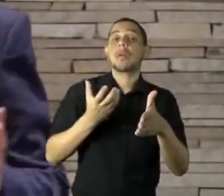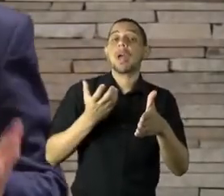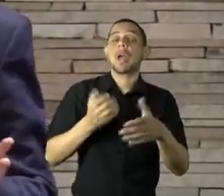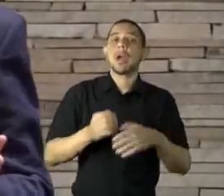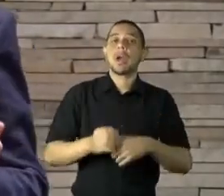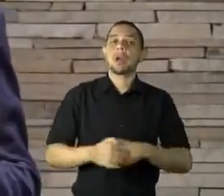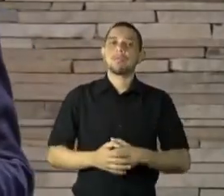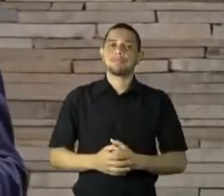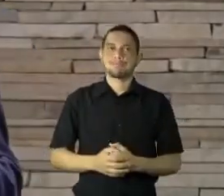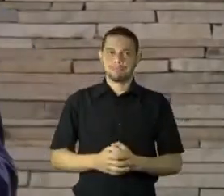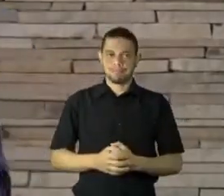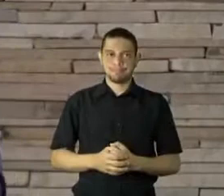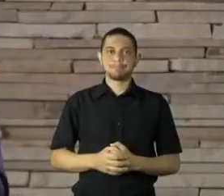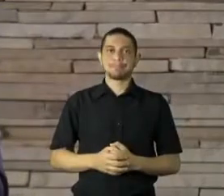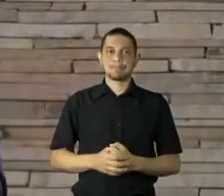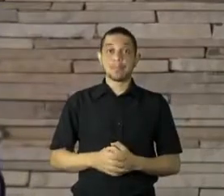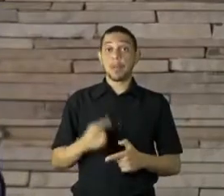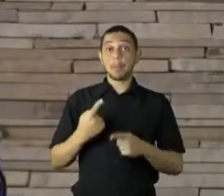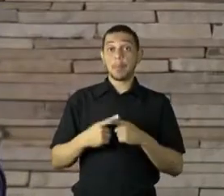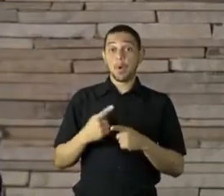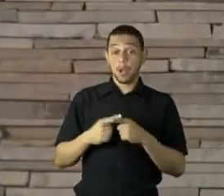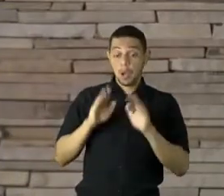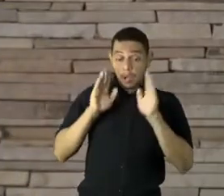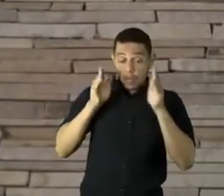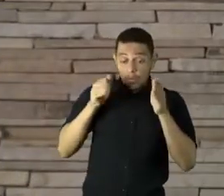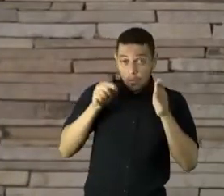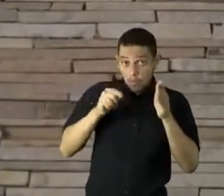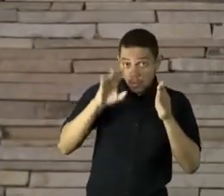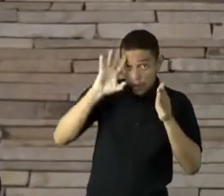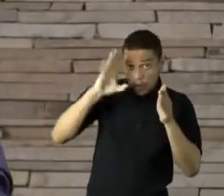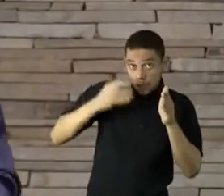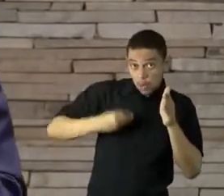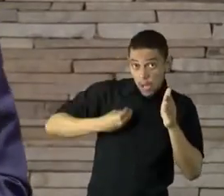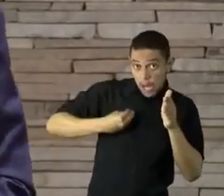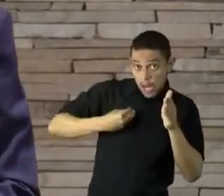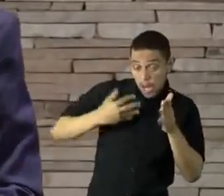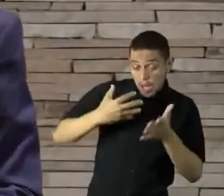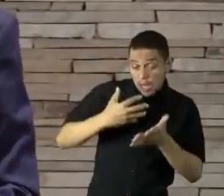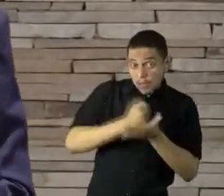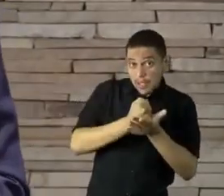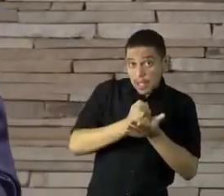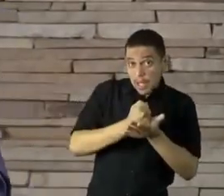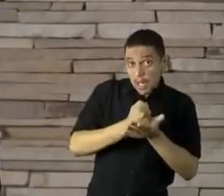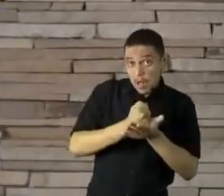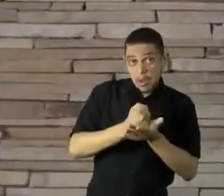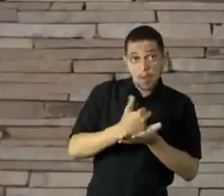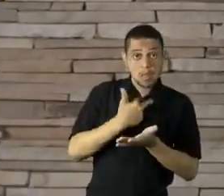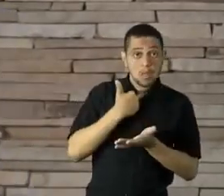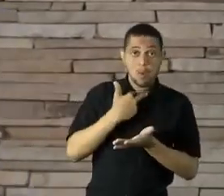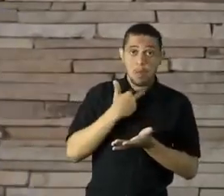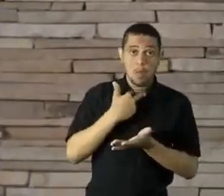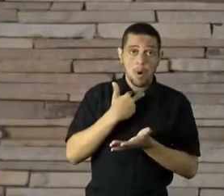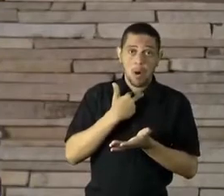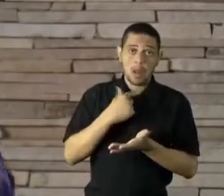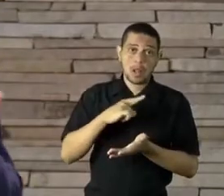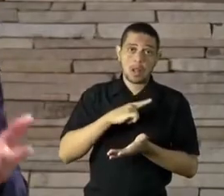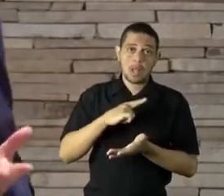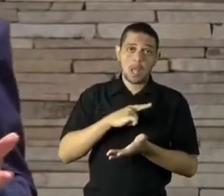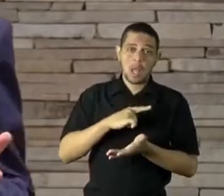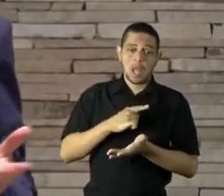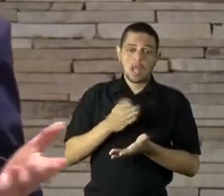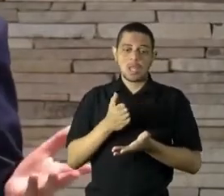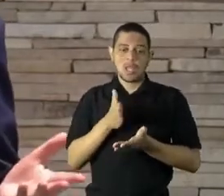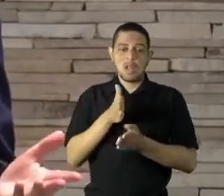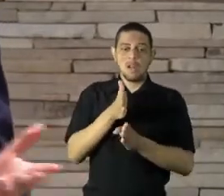nesse terreno da espiritualidade da salvação não é possível ocupar o espaço da